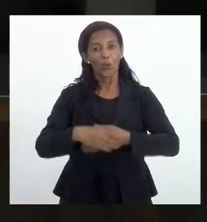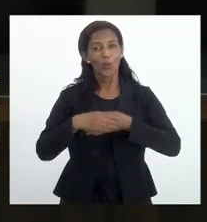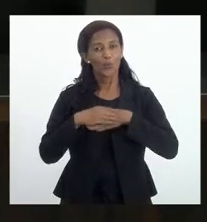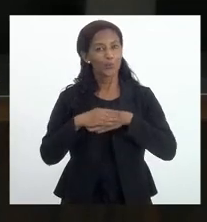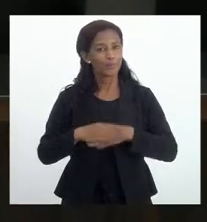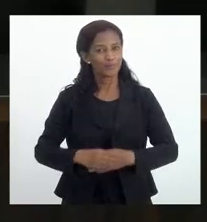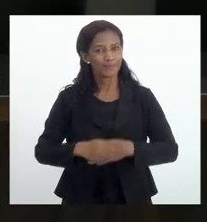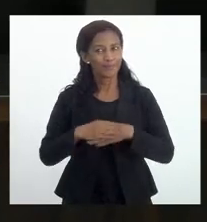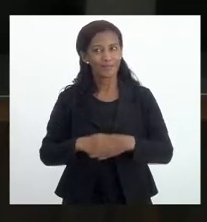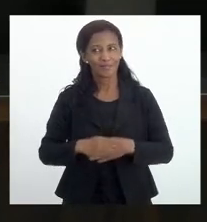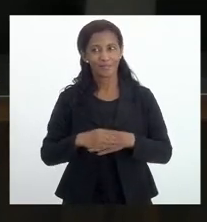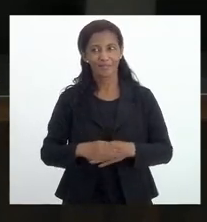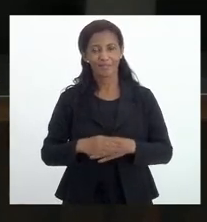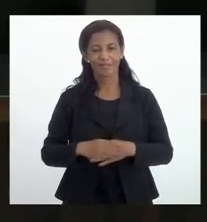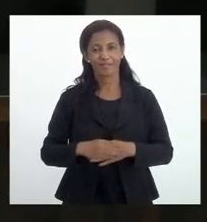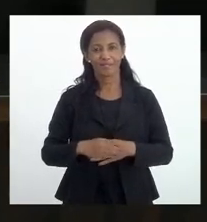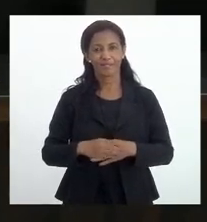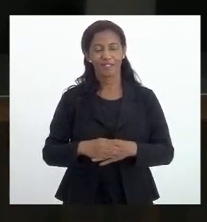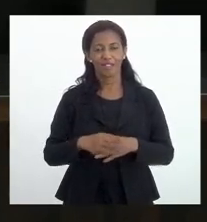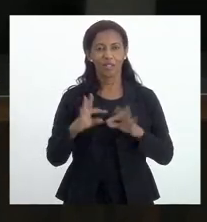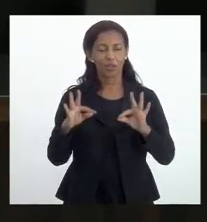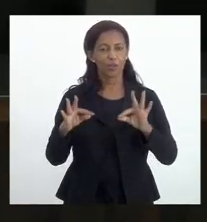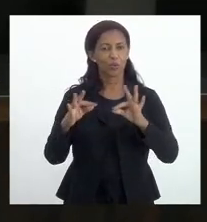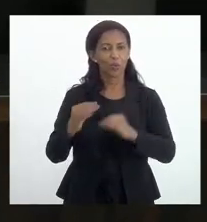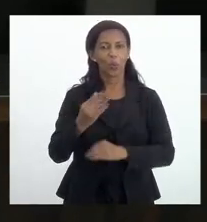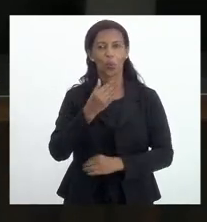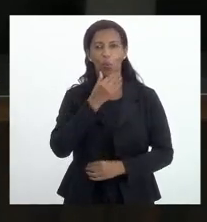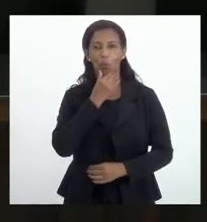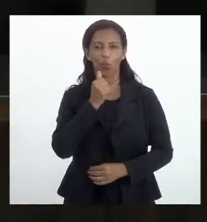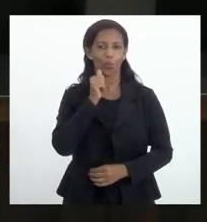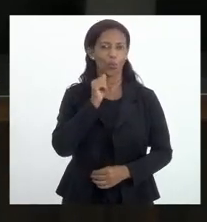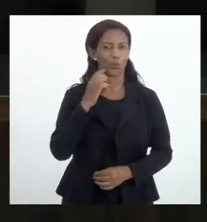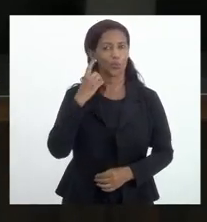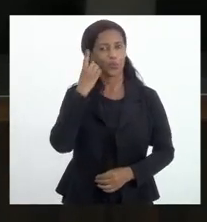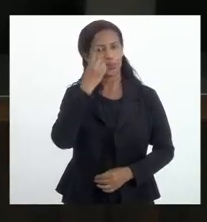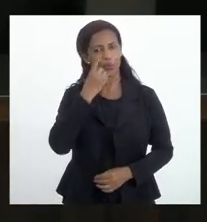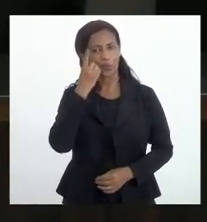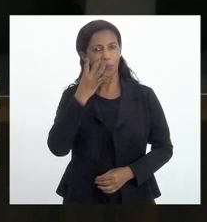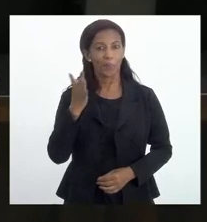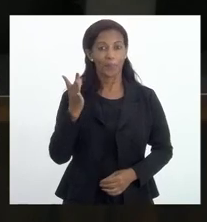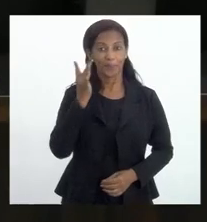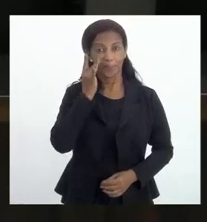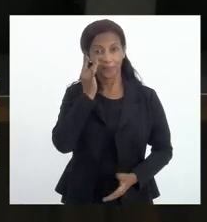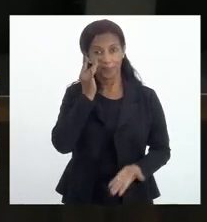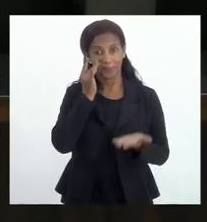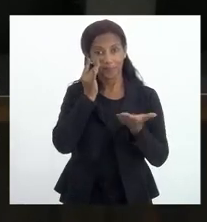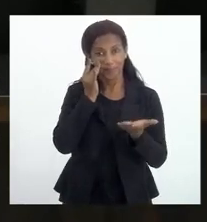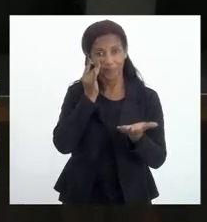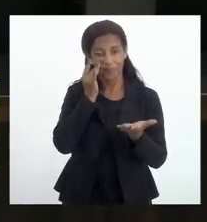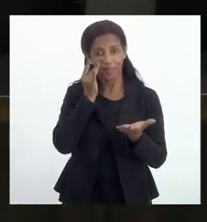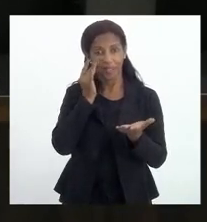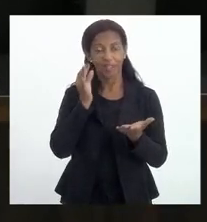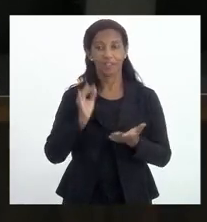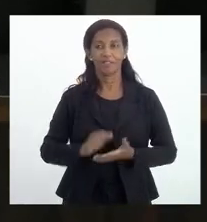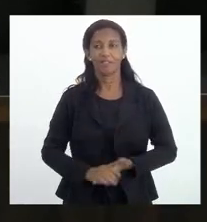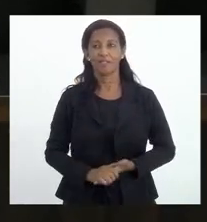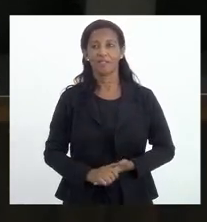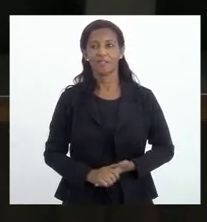cumprimentar as senhoras e senhores deputados presentes de forma